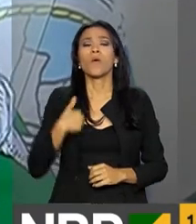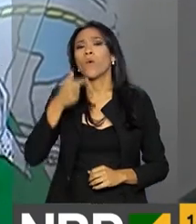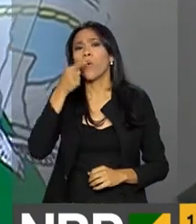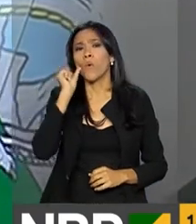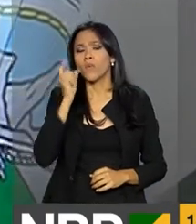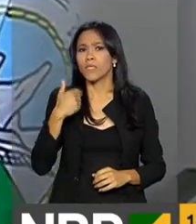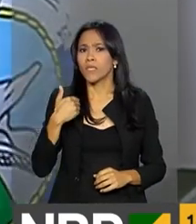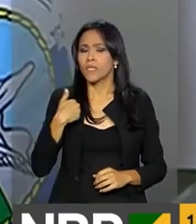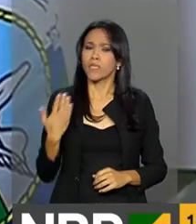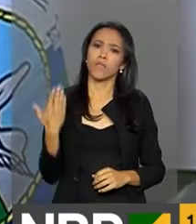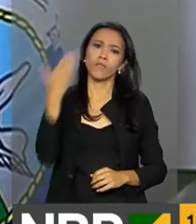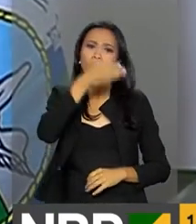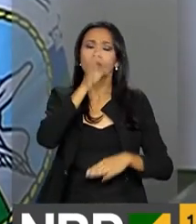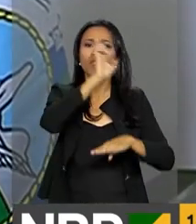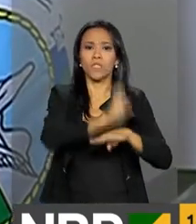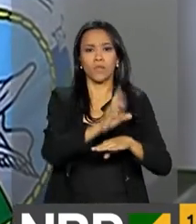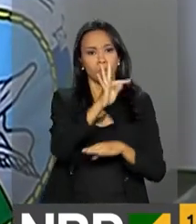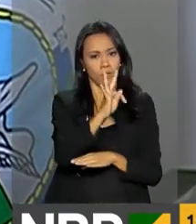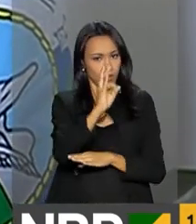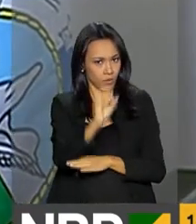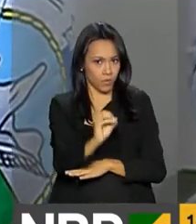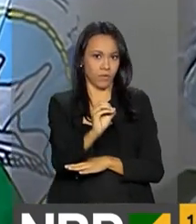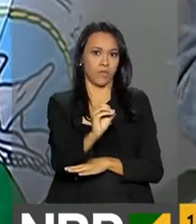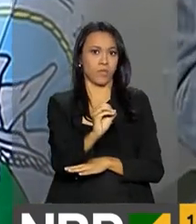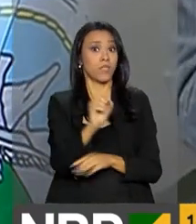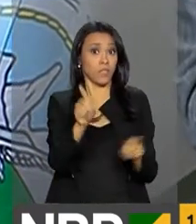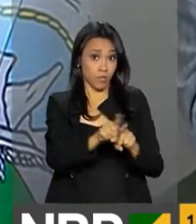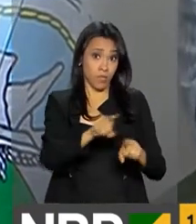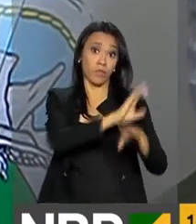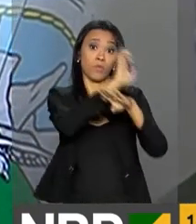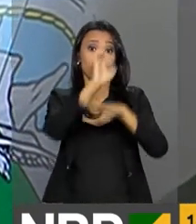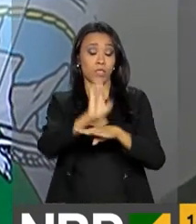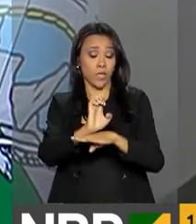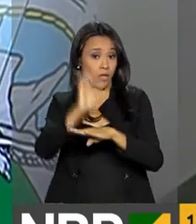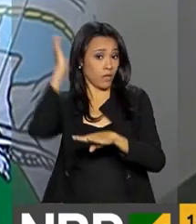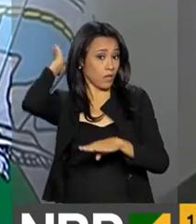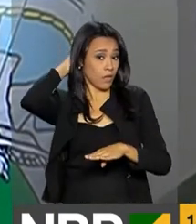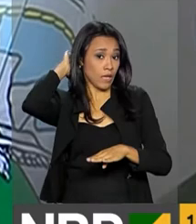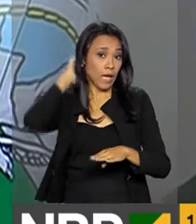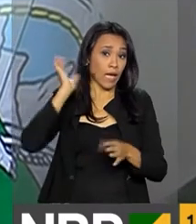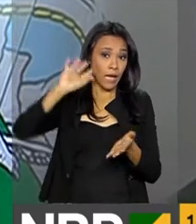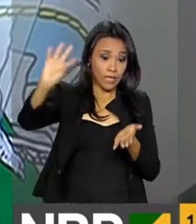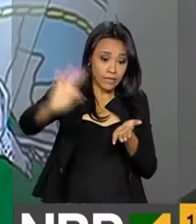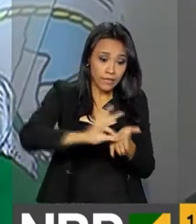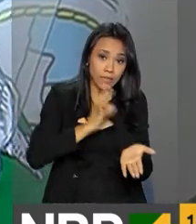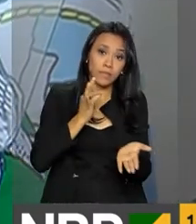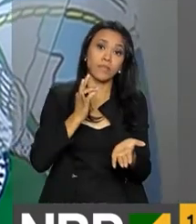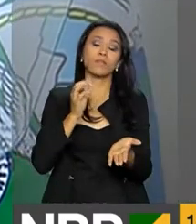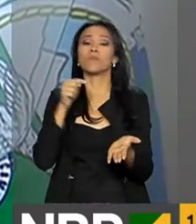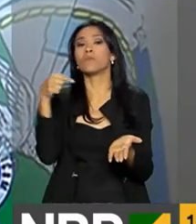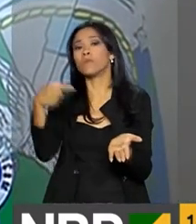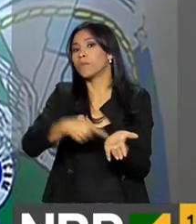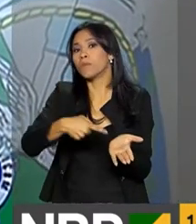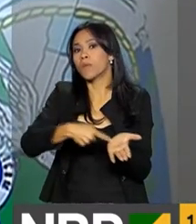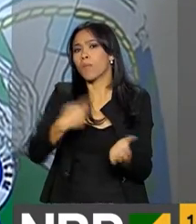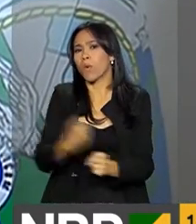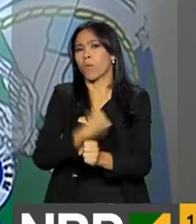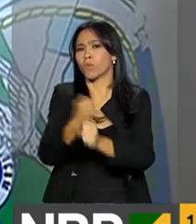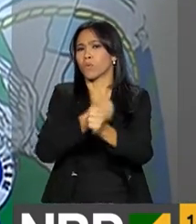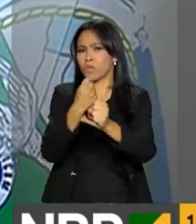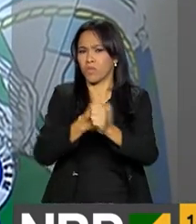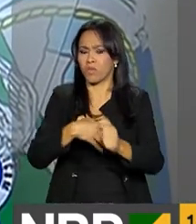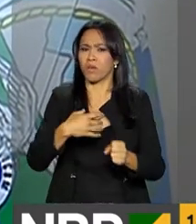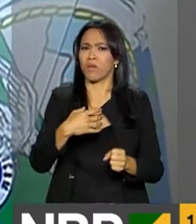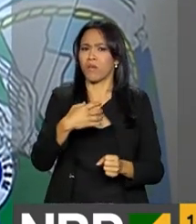eu estive no estado de Tocantins, no estado do Pará, inaugurando lá, ou melhor, assinando autorização para uma grande ponte de mais de